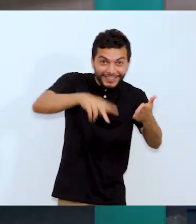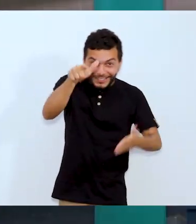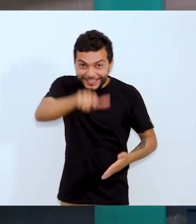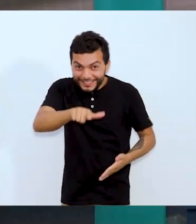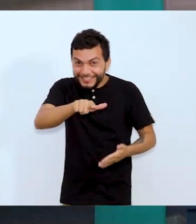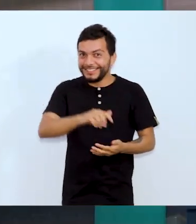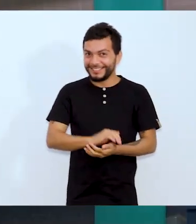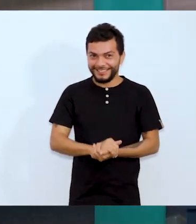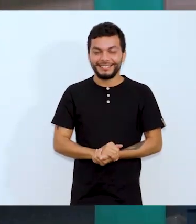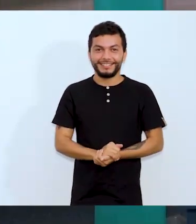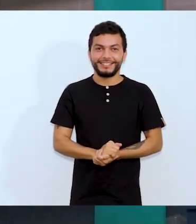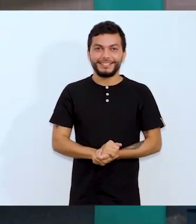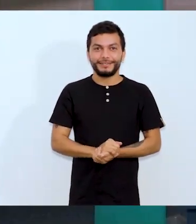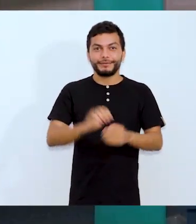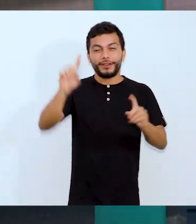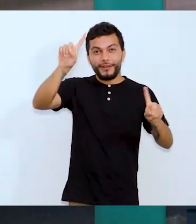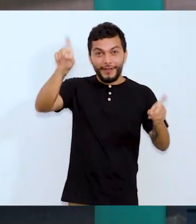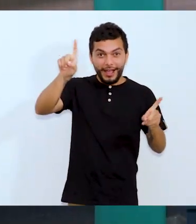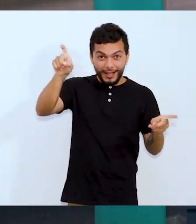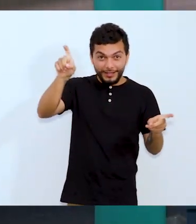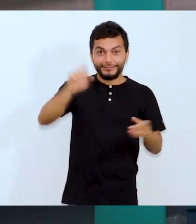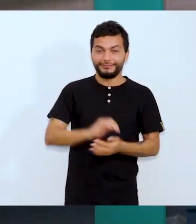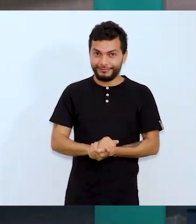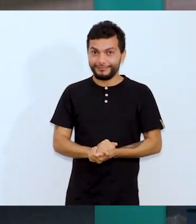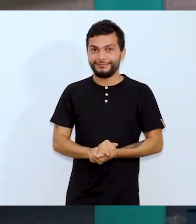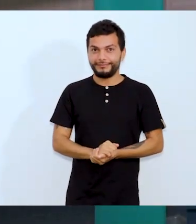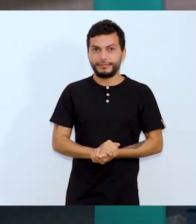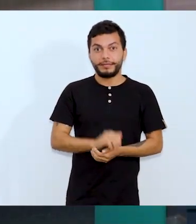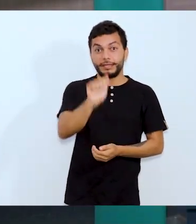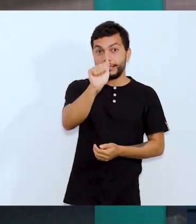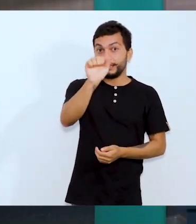novamente? Abre aspas.